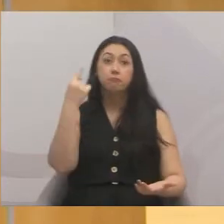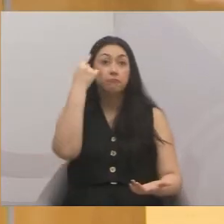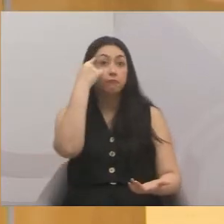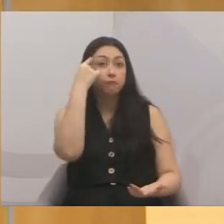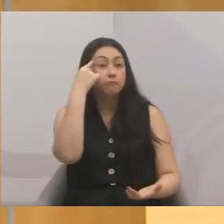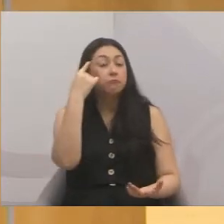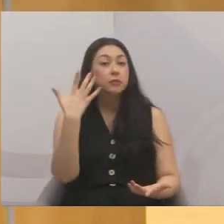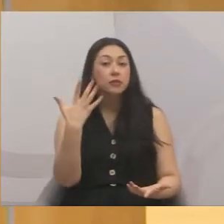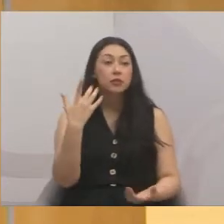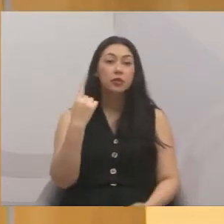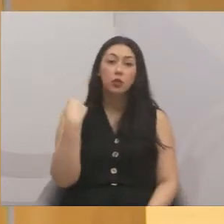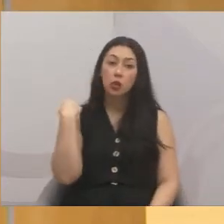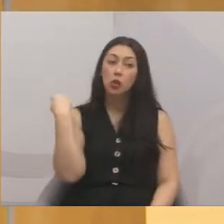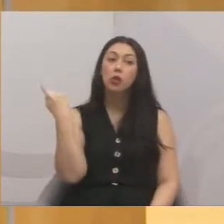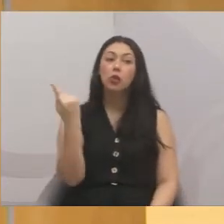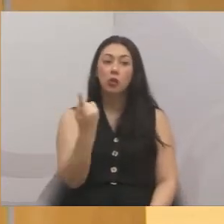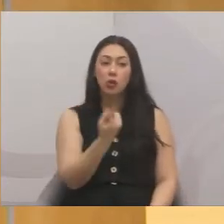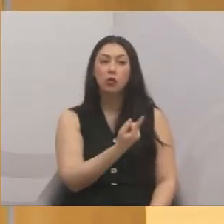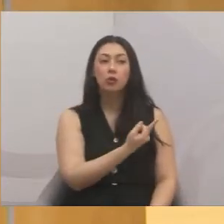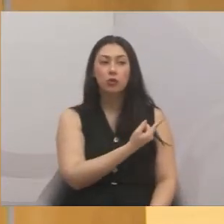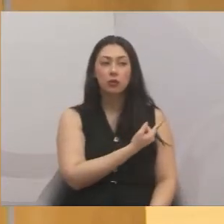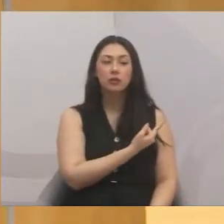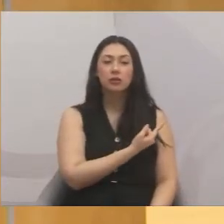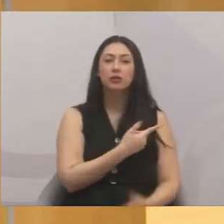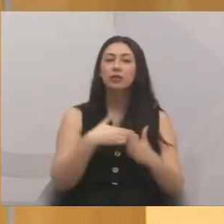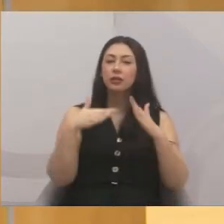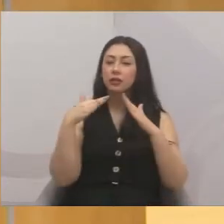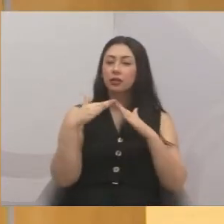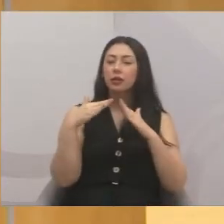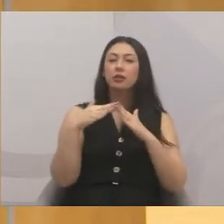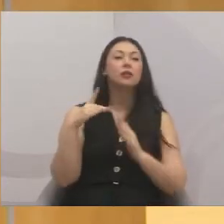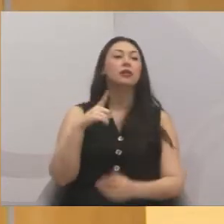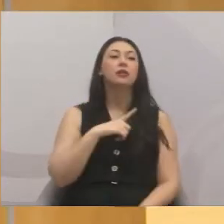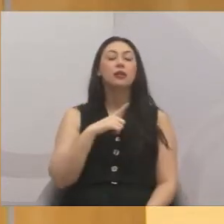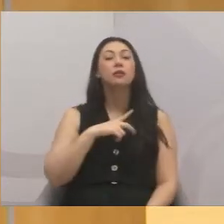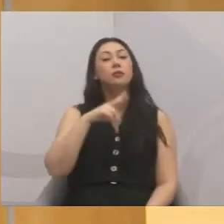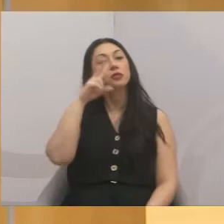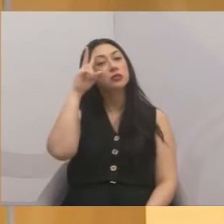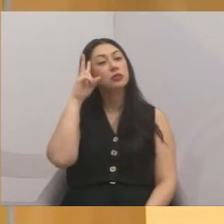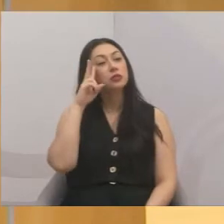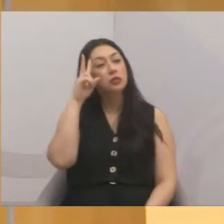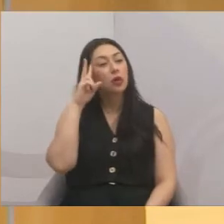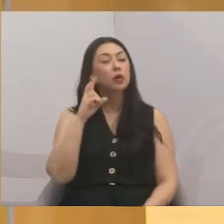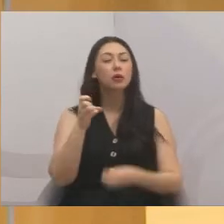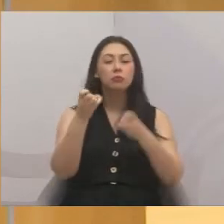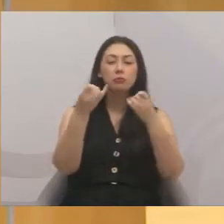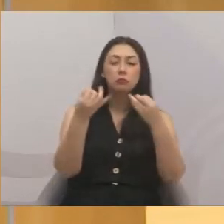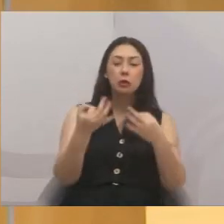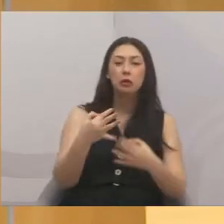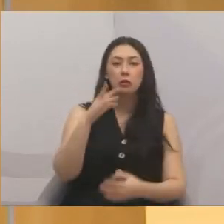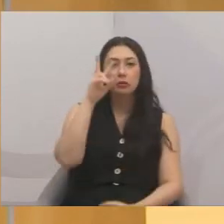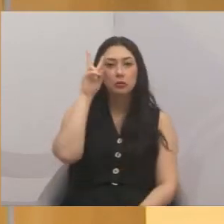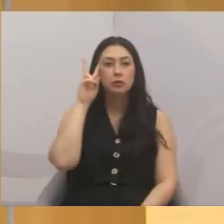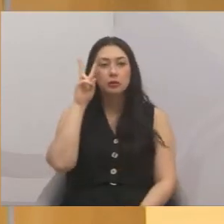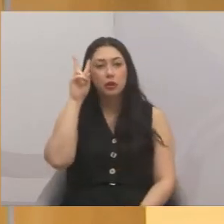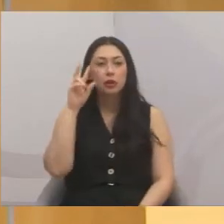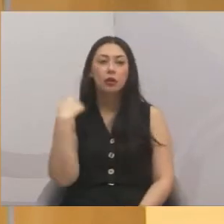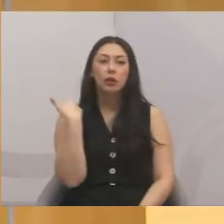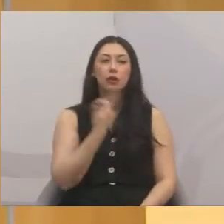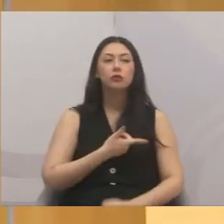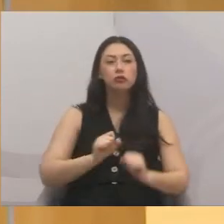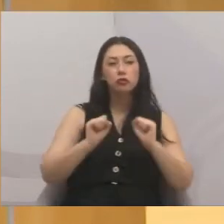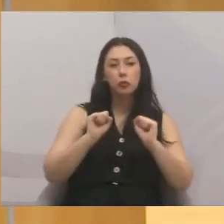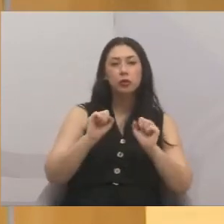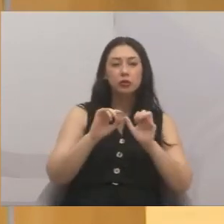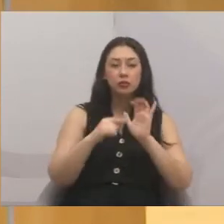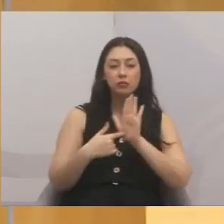Todos nós que estamos aqui, todos nós que estamos em casa, temos uma história, contamos uma história. E que a gente possa contar, então,